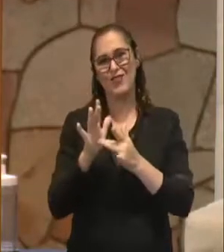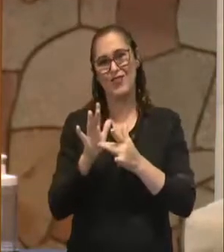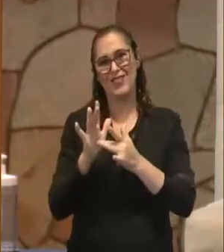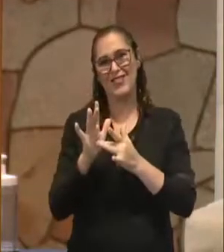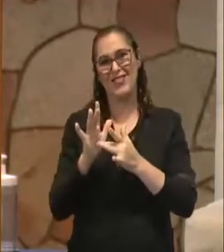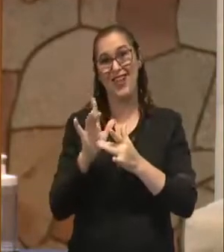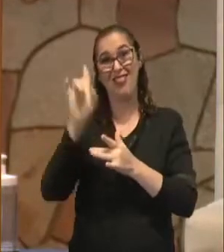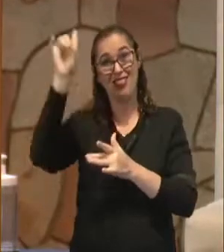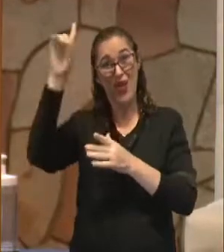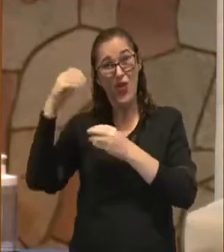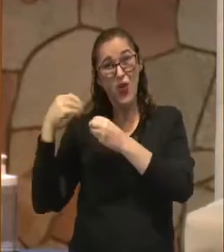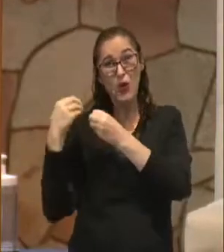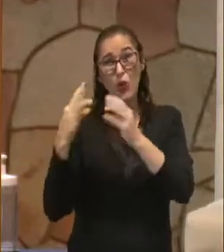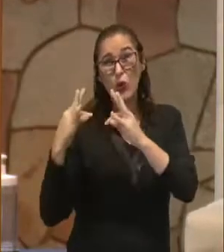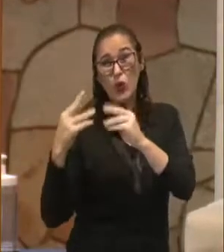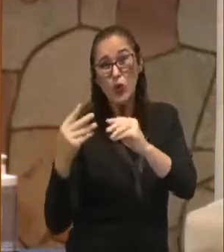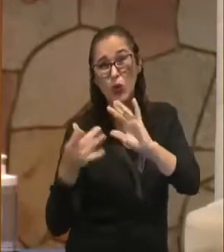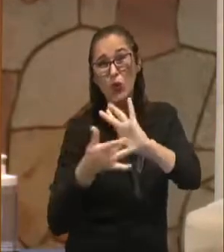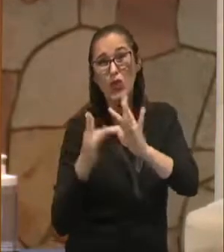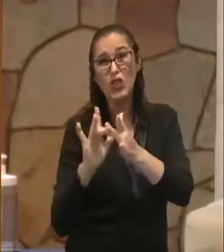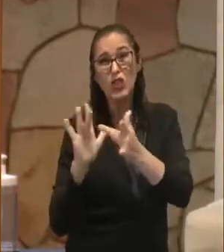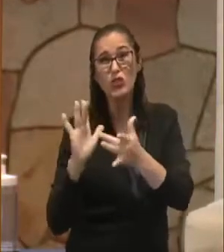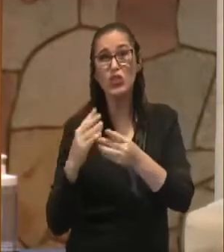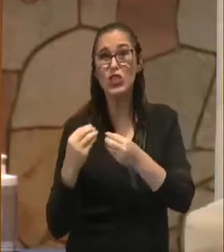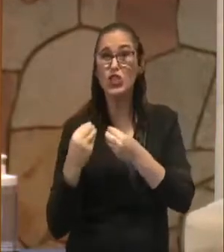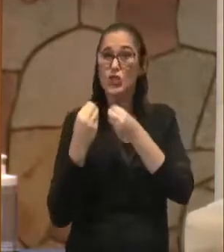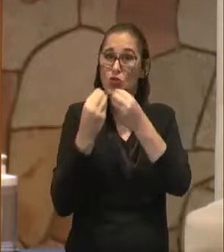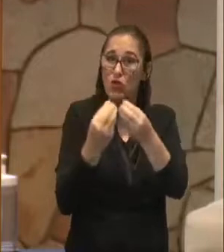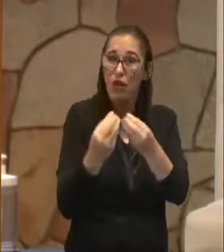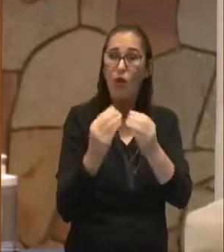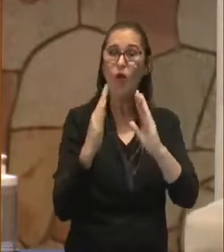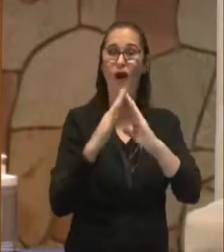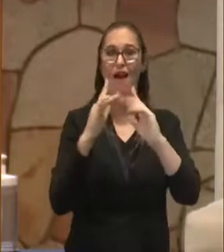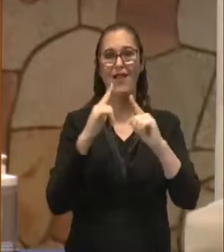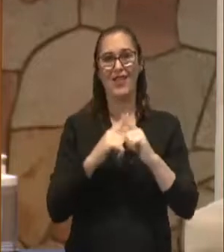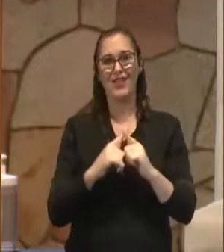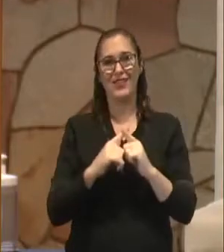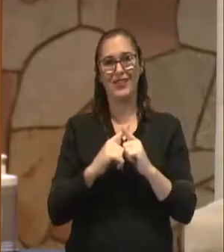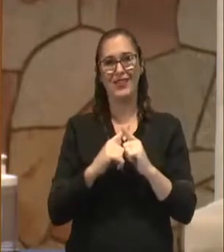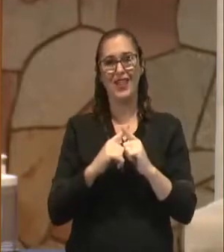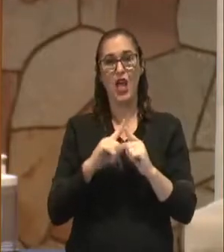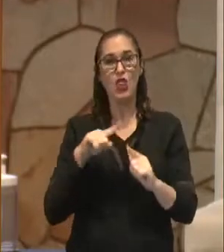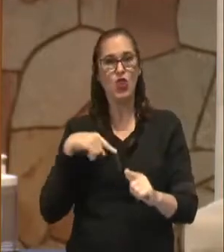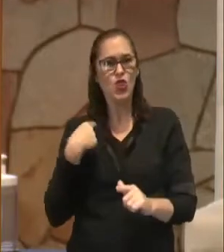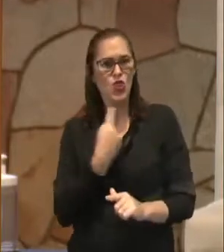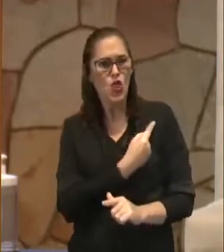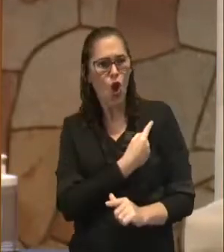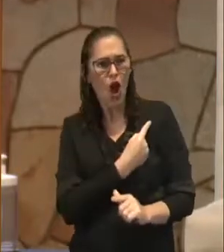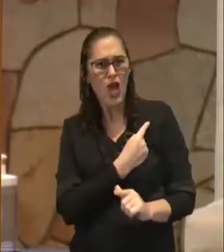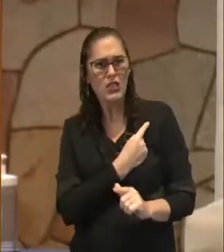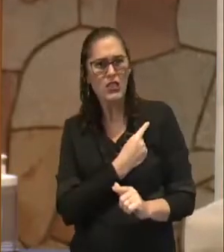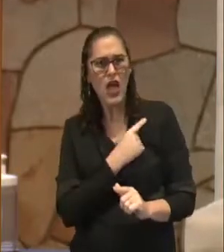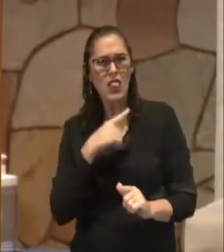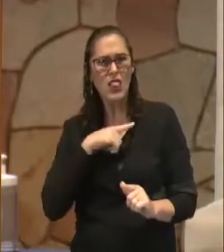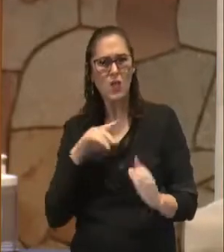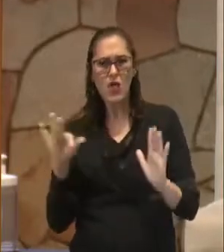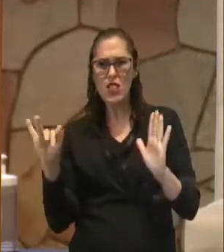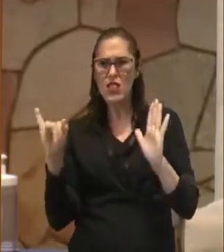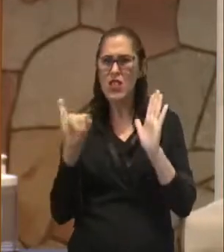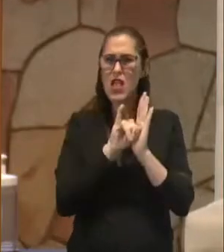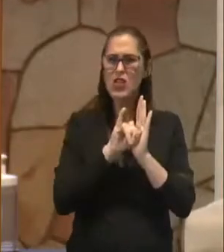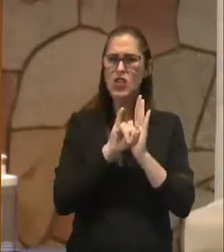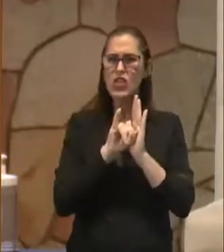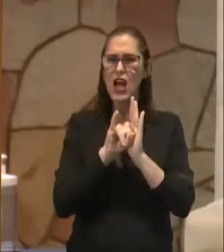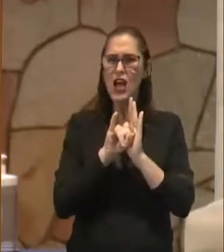em Jesus, nós, a igreja, encontramos a nossa identidade. Nós encontramos